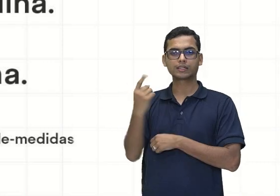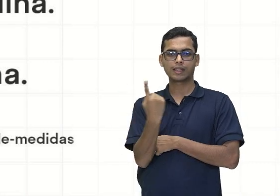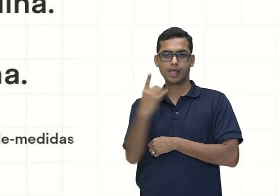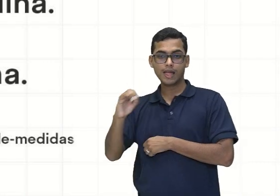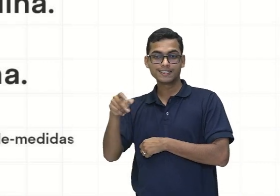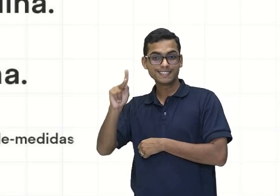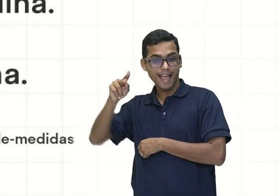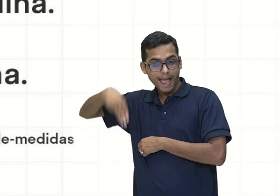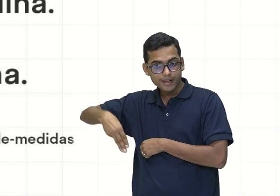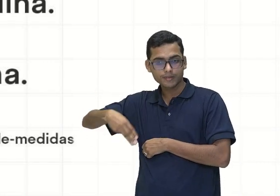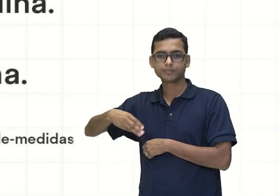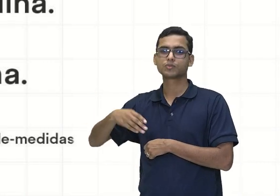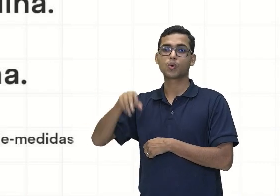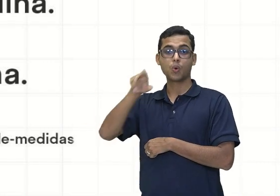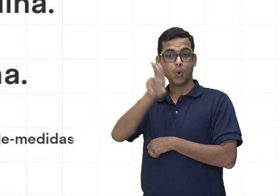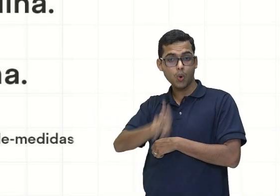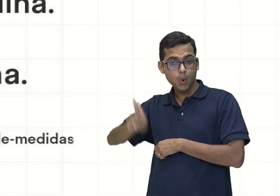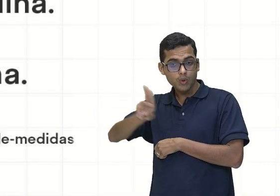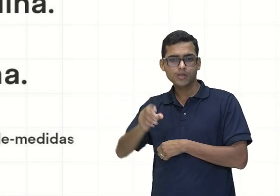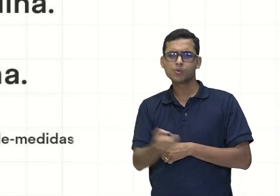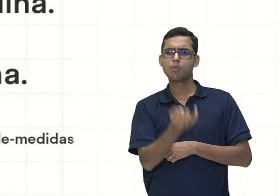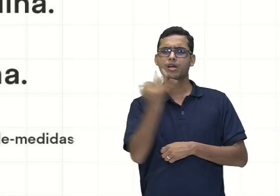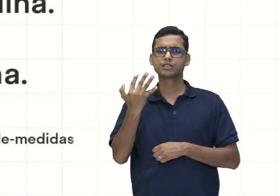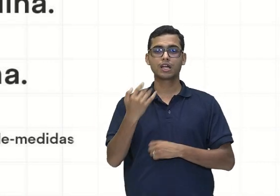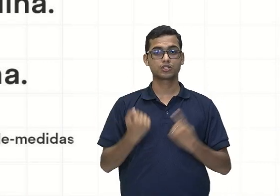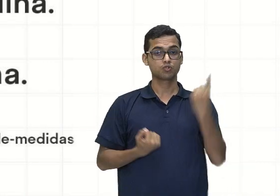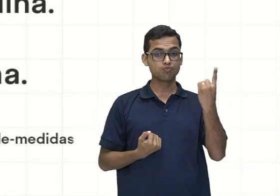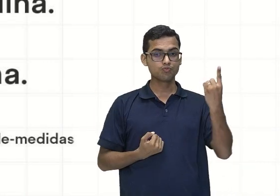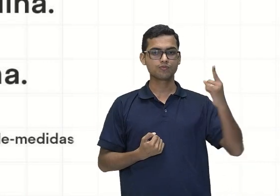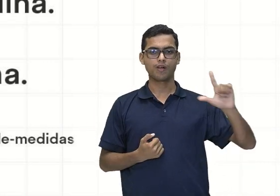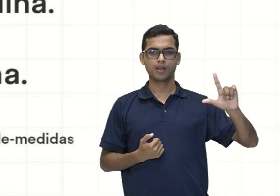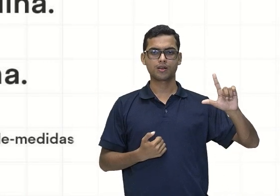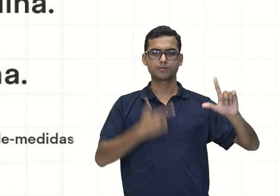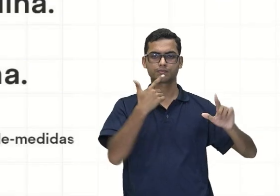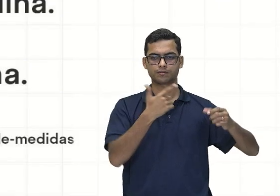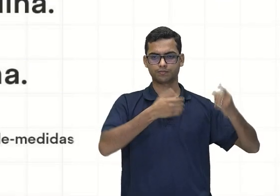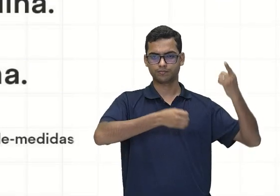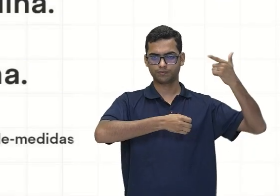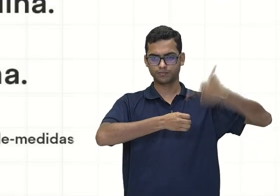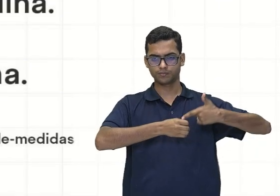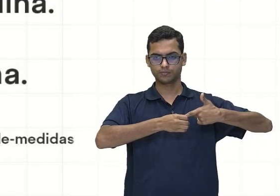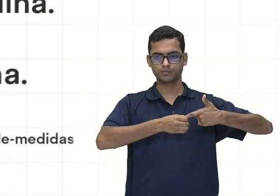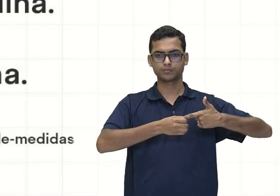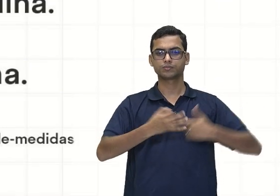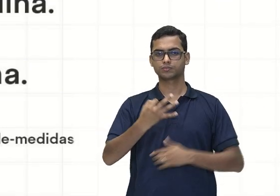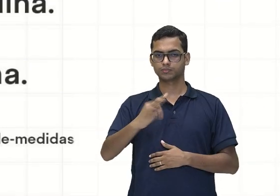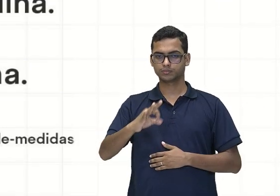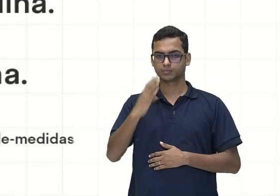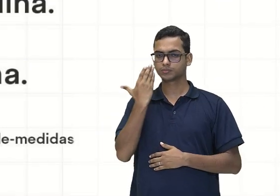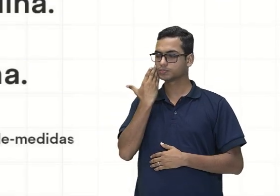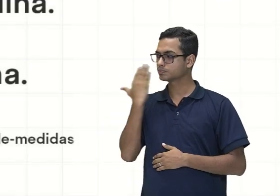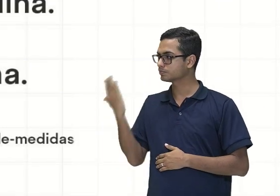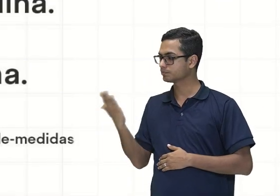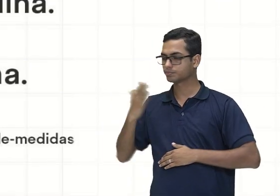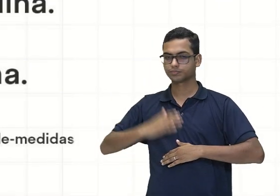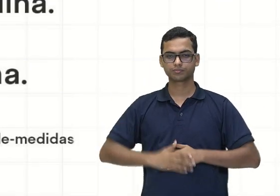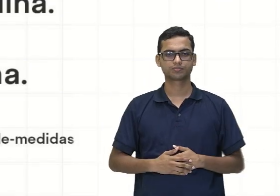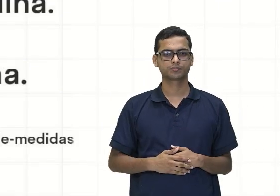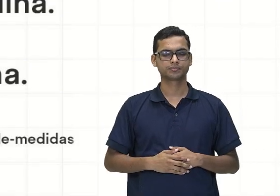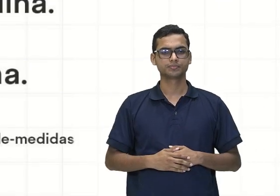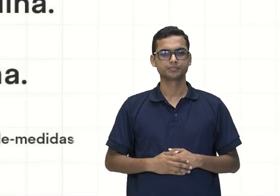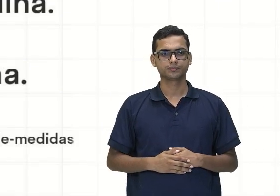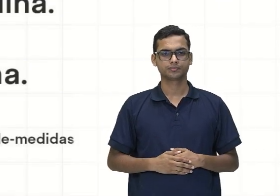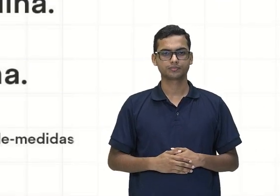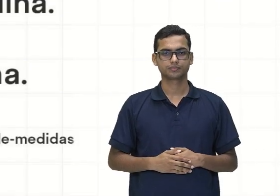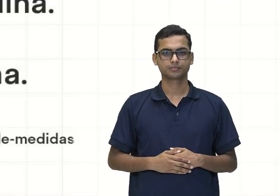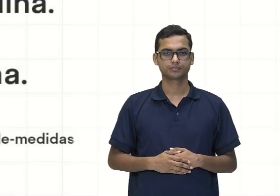saia daqui, do nosso pontinho azul, né? E aí ele vai ter que ir